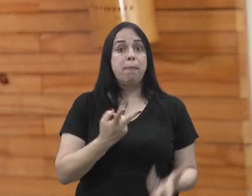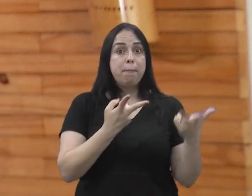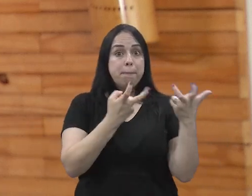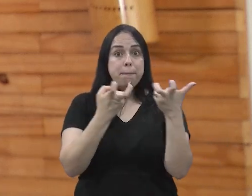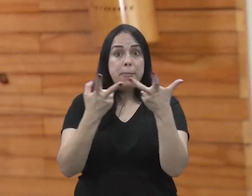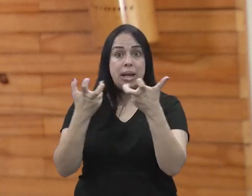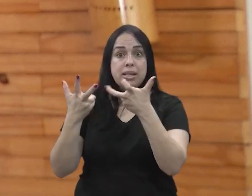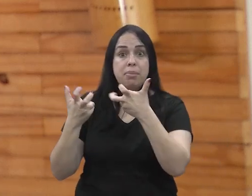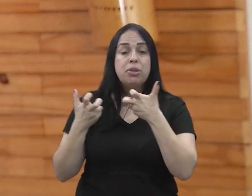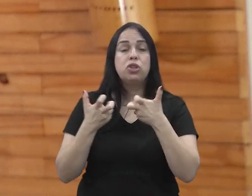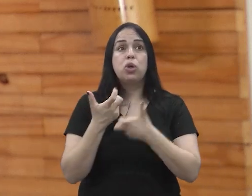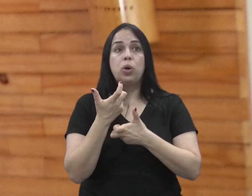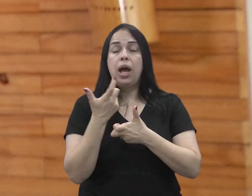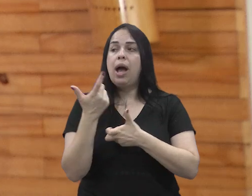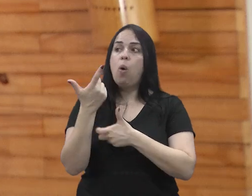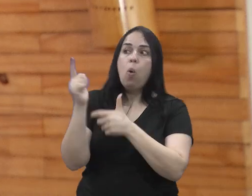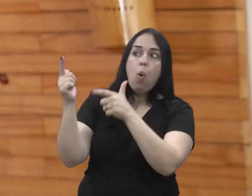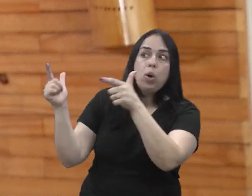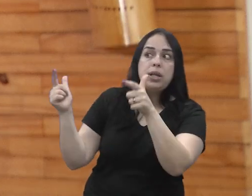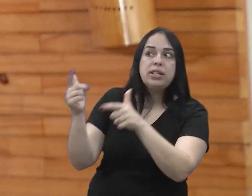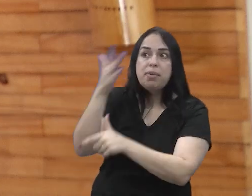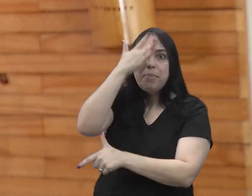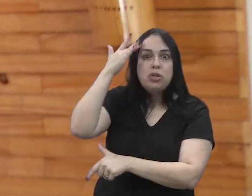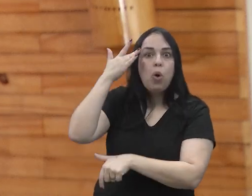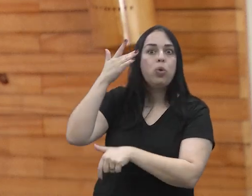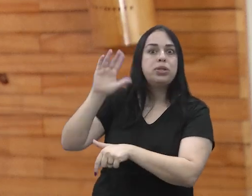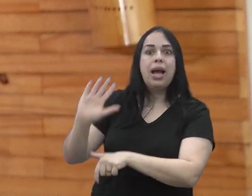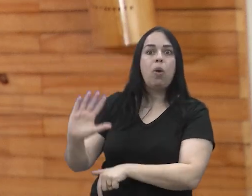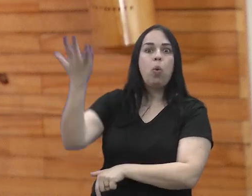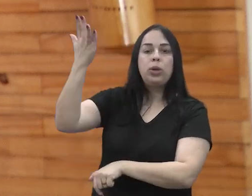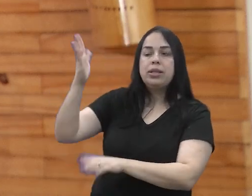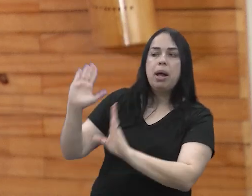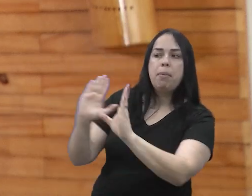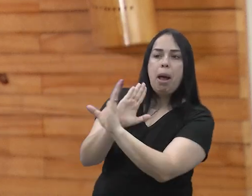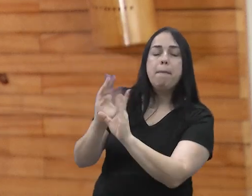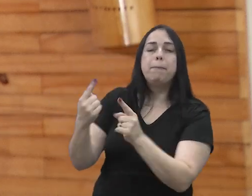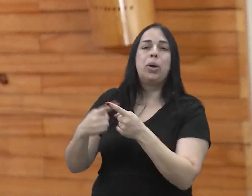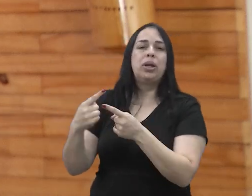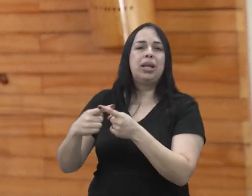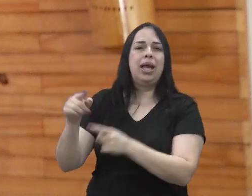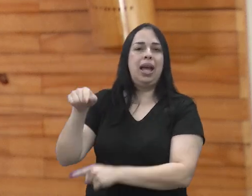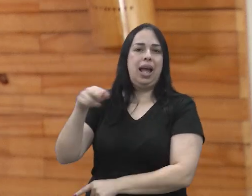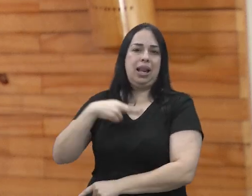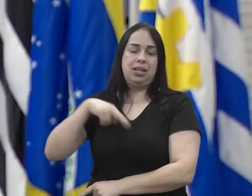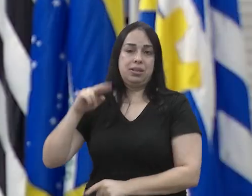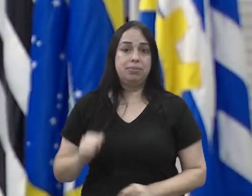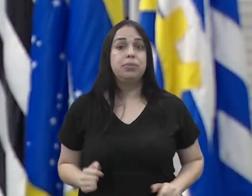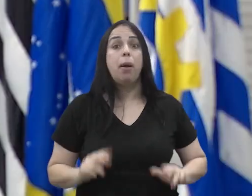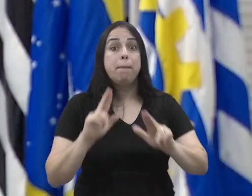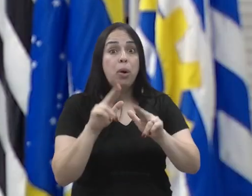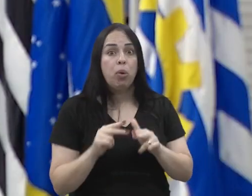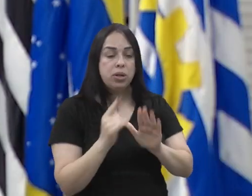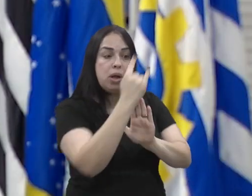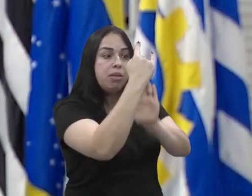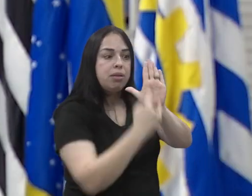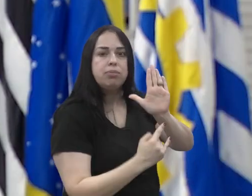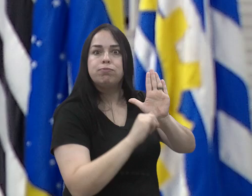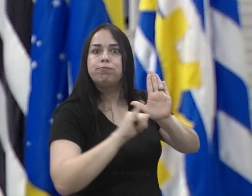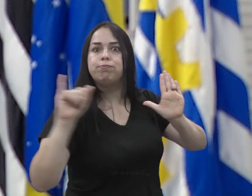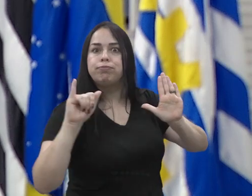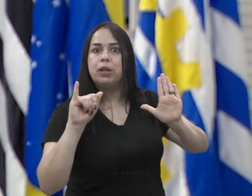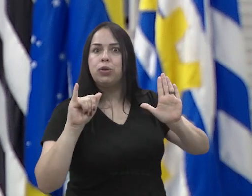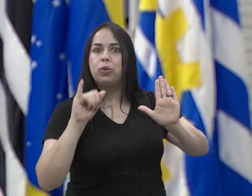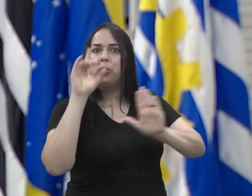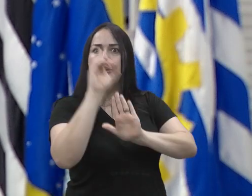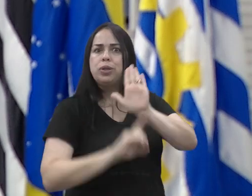muitas pessoas em outros locais vivenciando isso, né? Perseguição por questão religiosa. A Declaração Universal